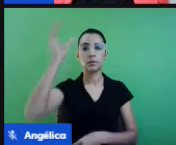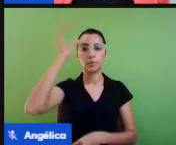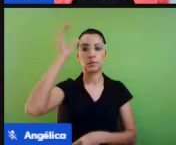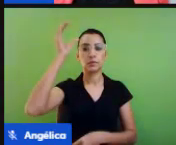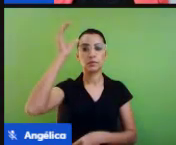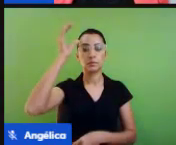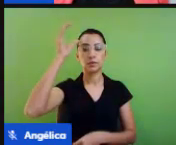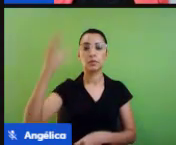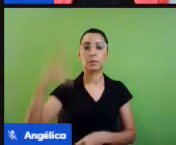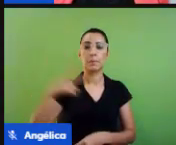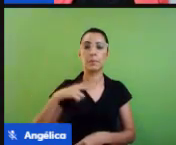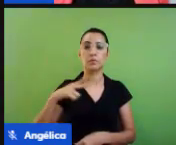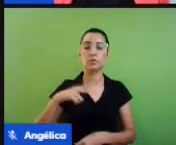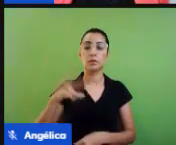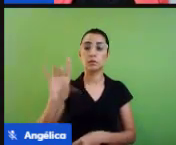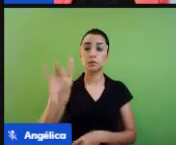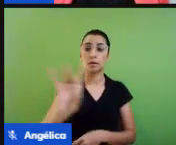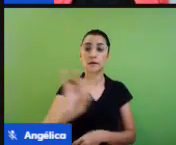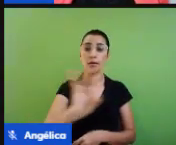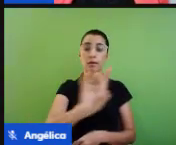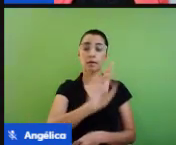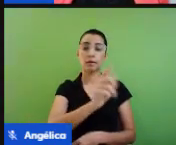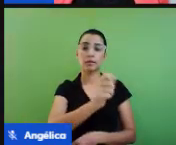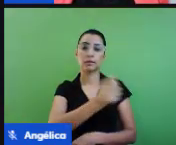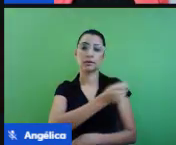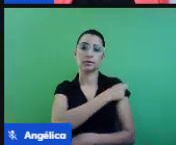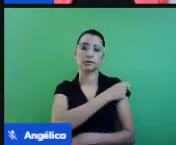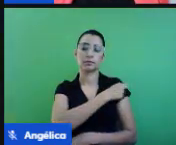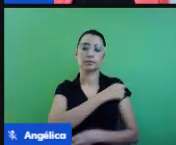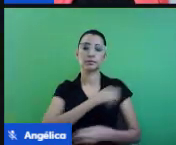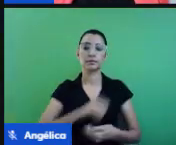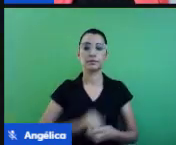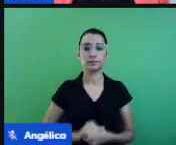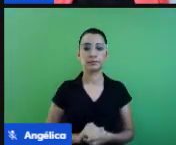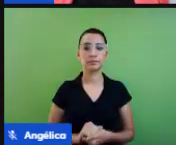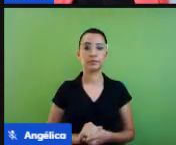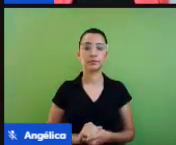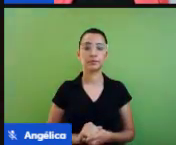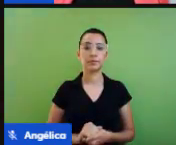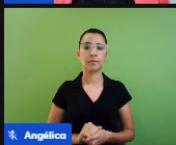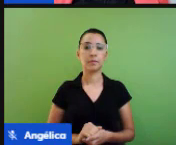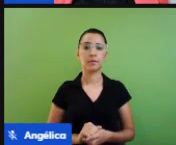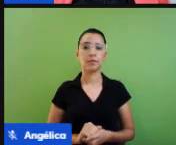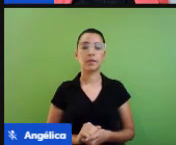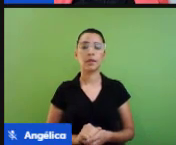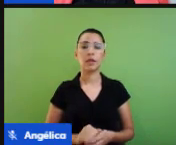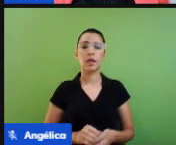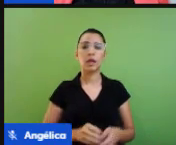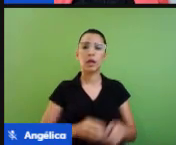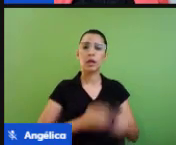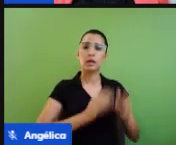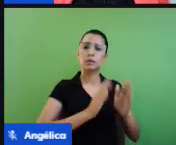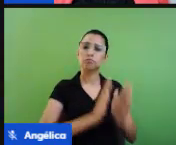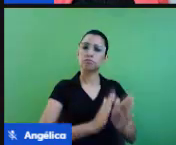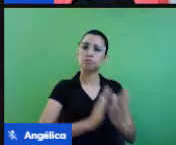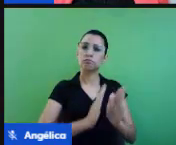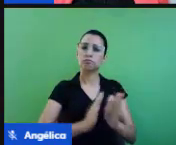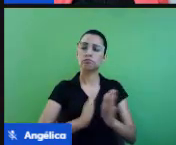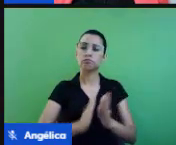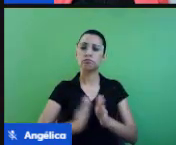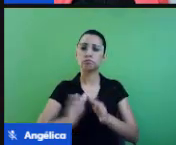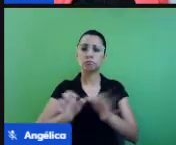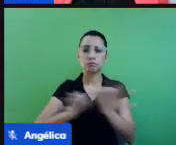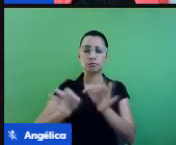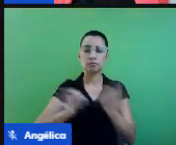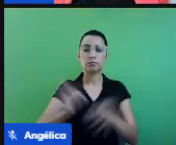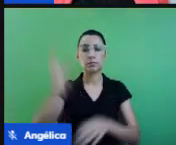desse aluno. A sistematização dos conhecimentos é um ponto fundamental. O professor tem